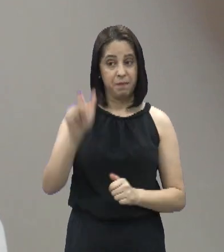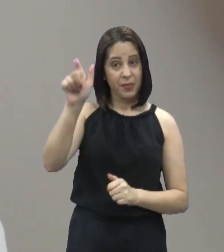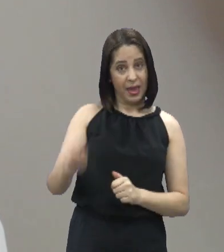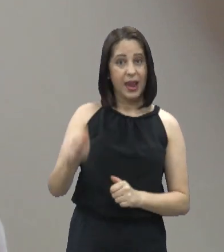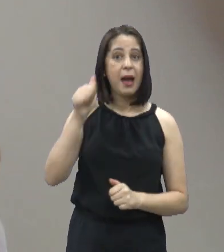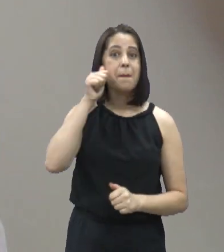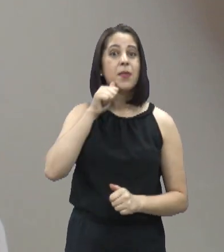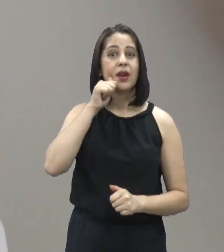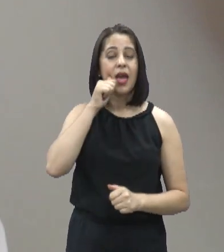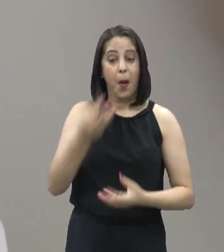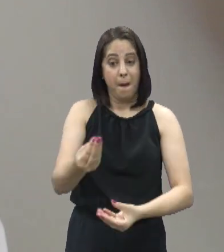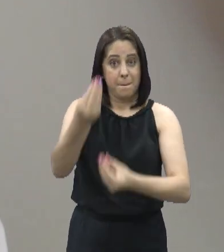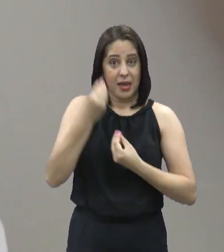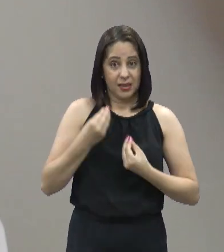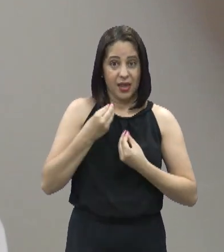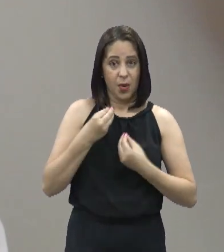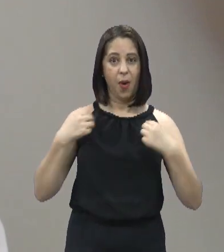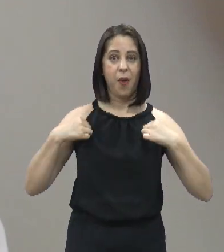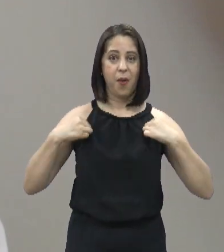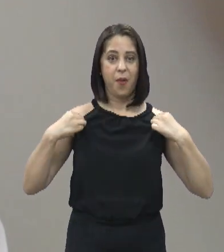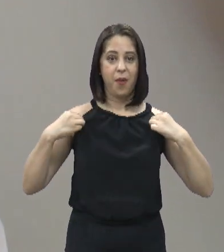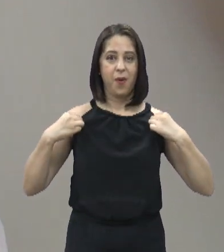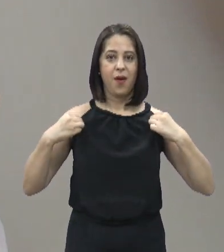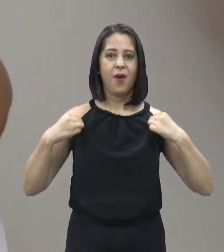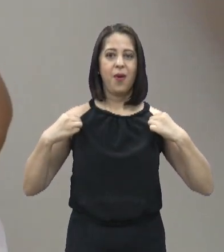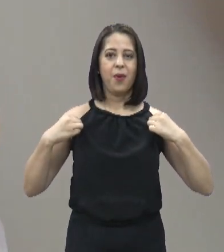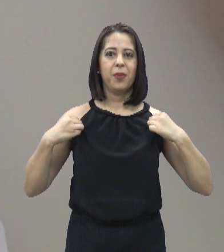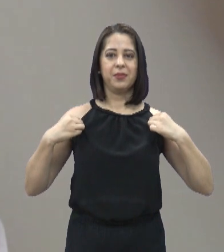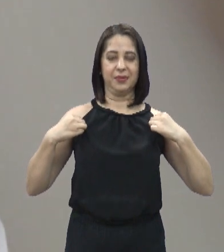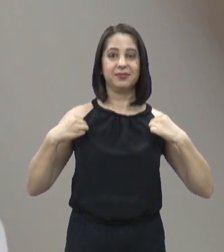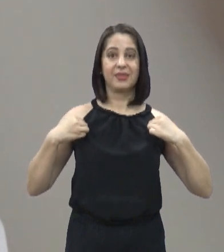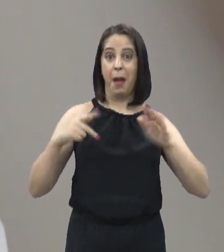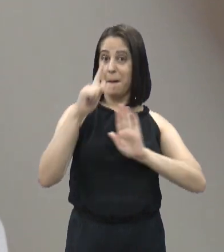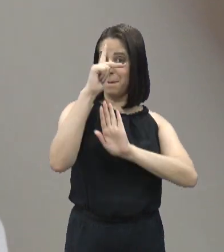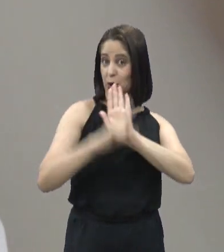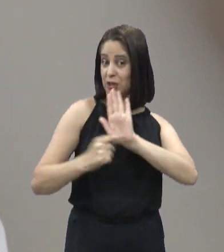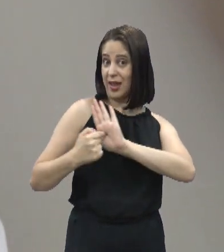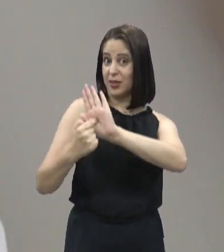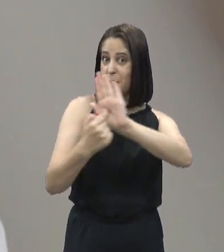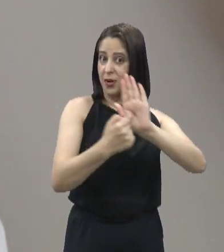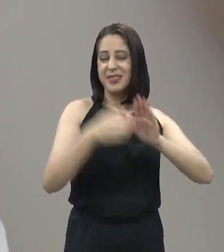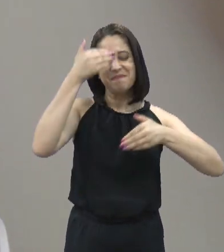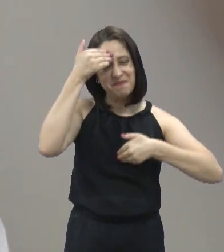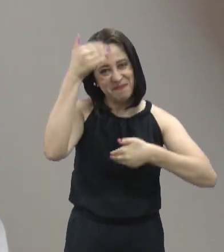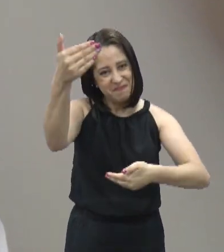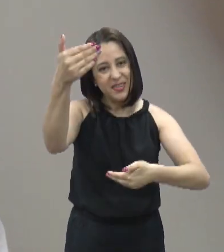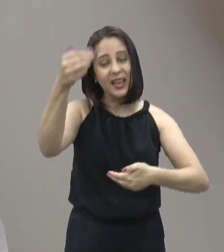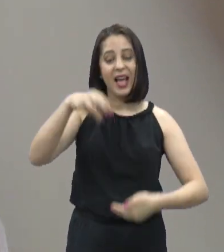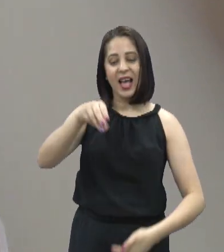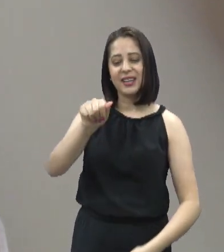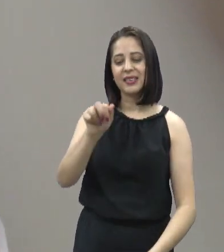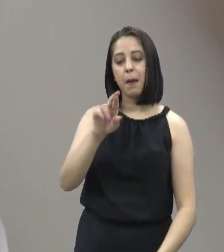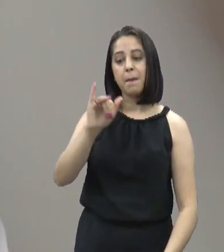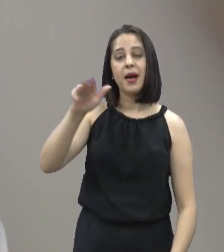instituição, inclusive, ela encaminhou aqui pra gente, deixa eu mostrar para vocês, a camiseta do projeto. Muito obrigada, Maria Sadim,